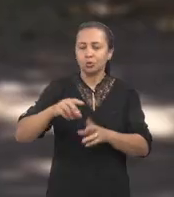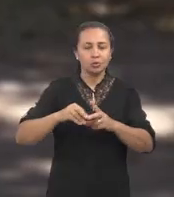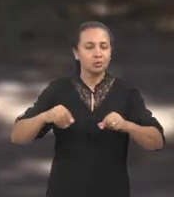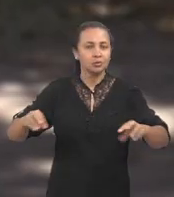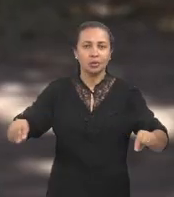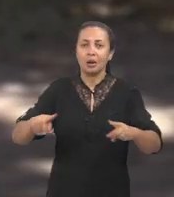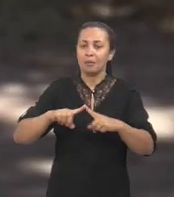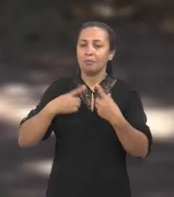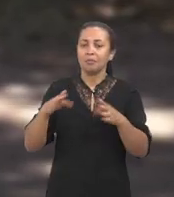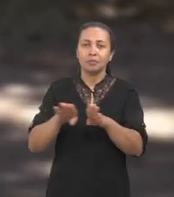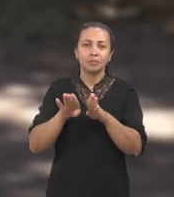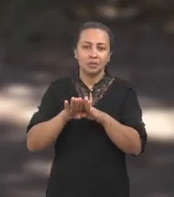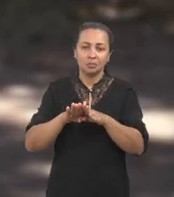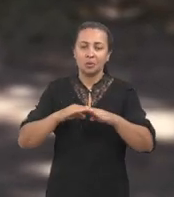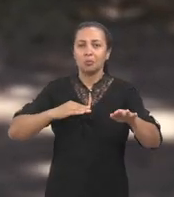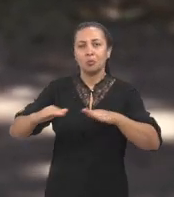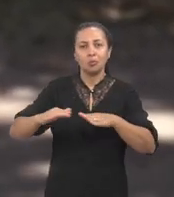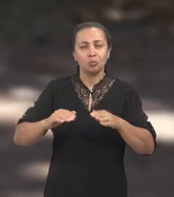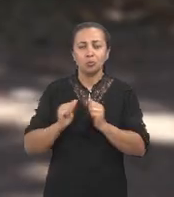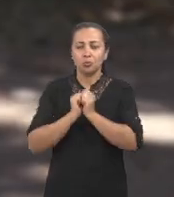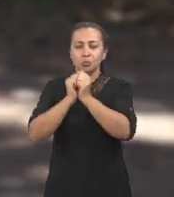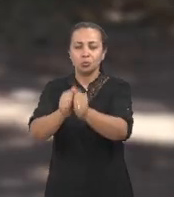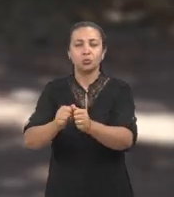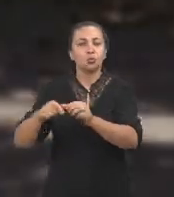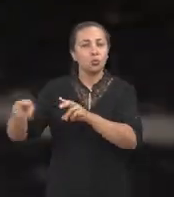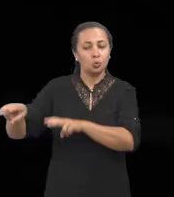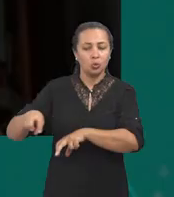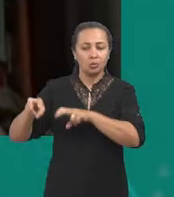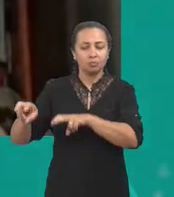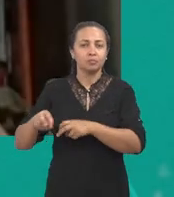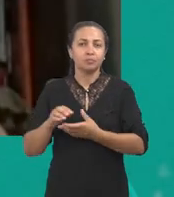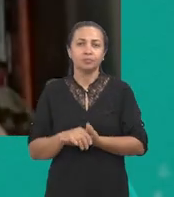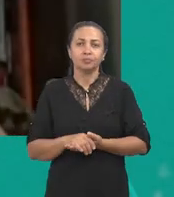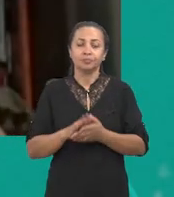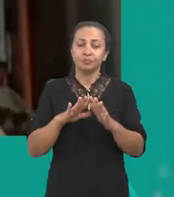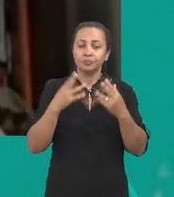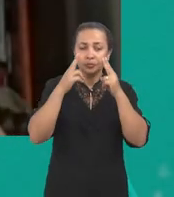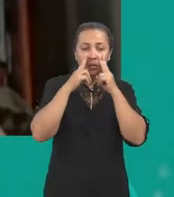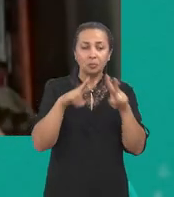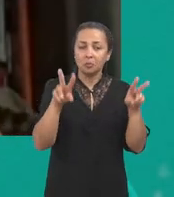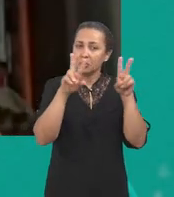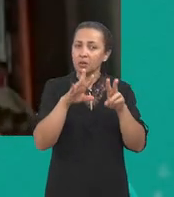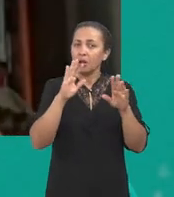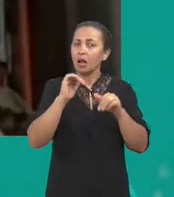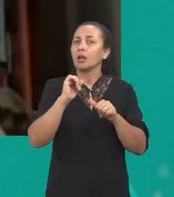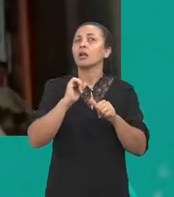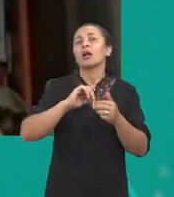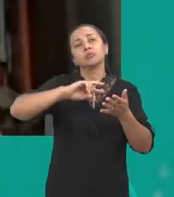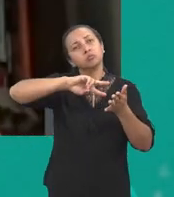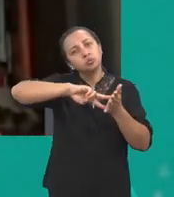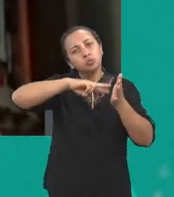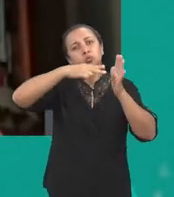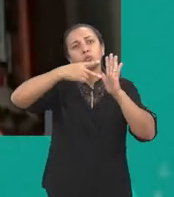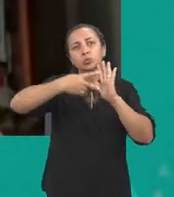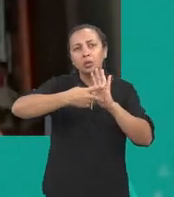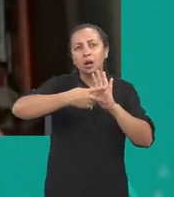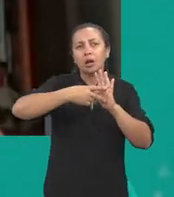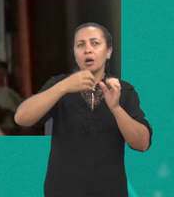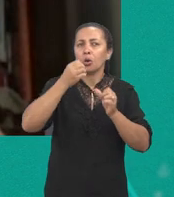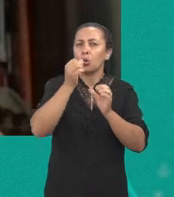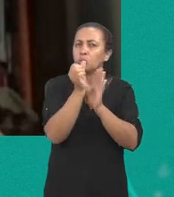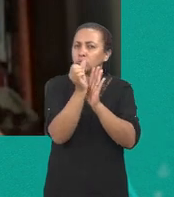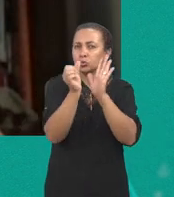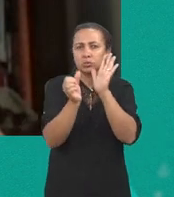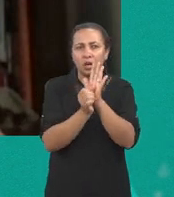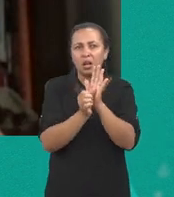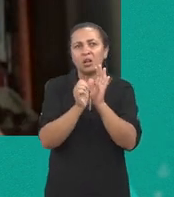mas articulando-se também a outros movimentos do campo e aí a gente vê que já na virada do século no